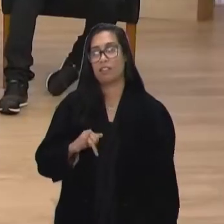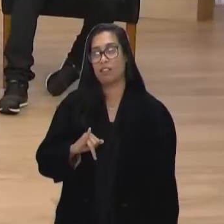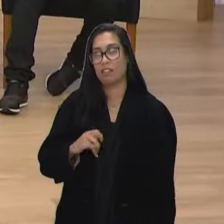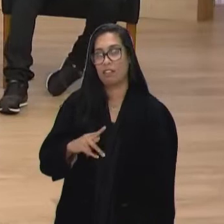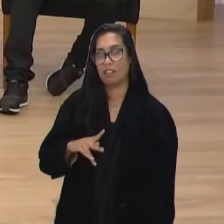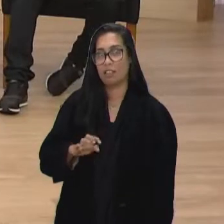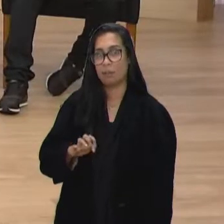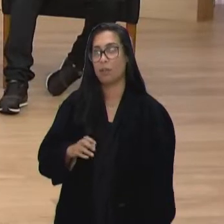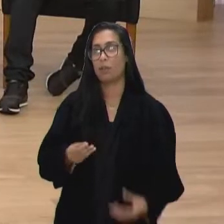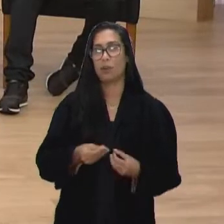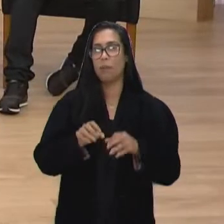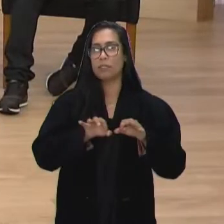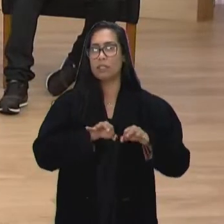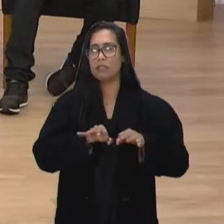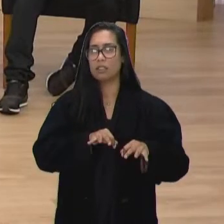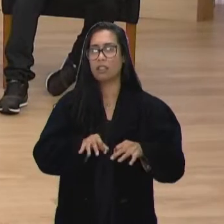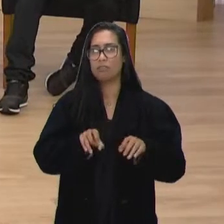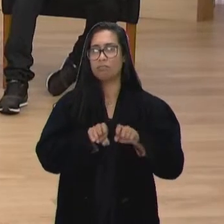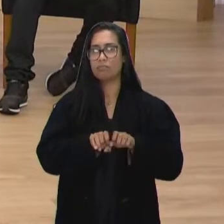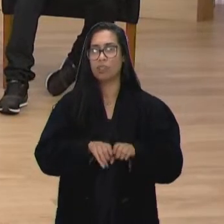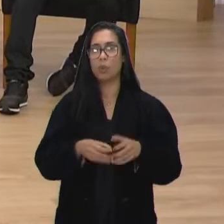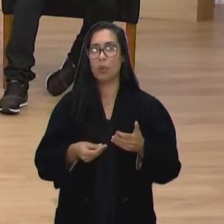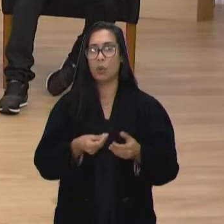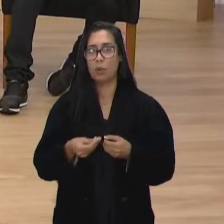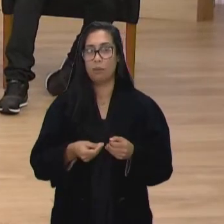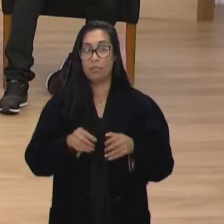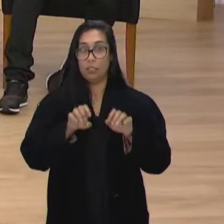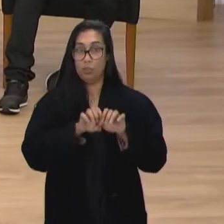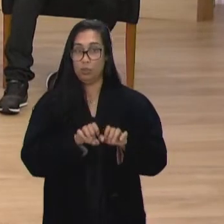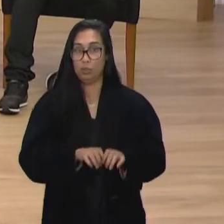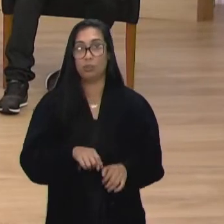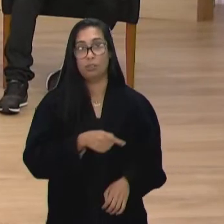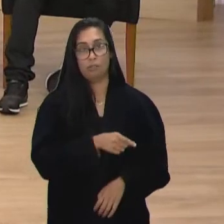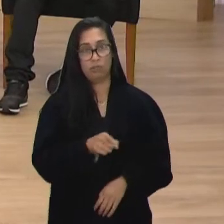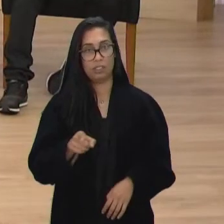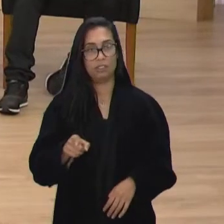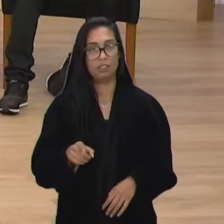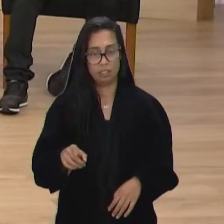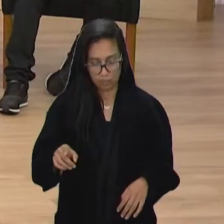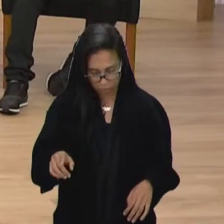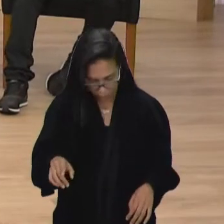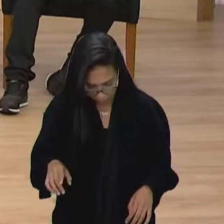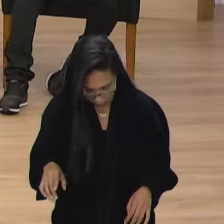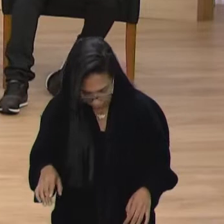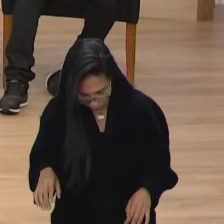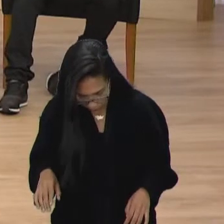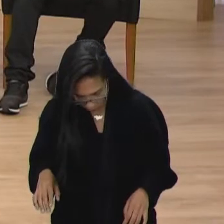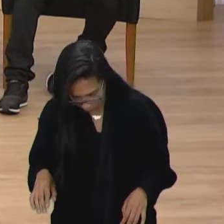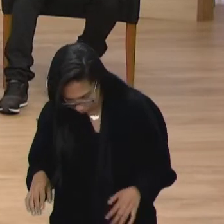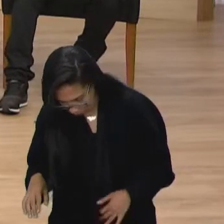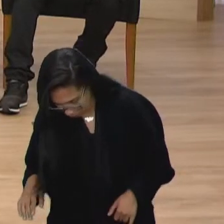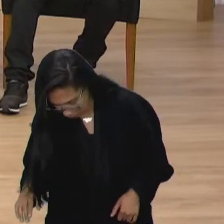foi esse planejamento? Porque eu acredito que para montar toda essa estrutura que vocês fizeram, não veio assim, tipo...